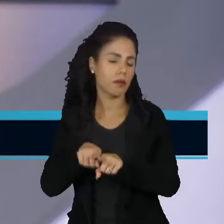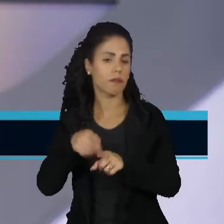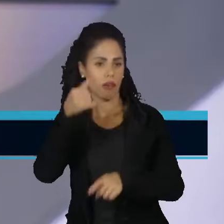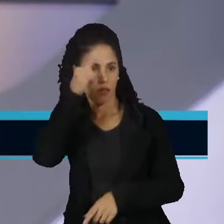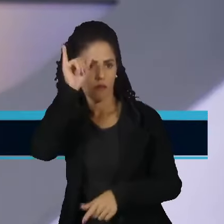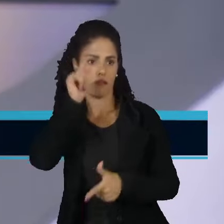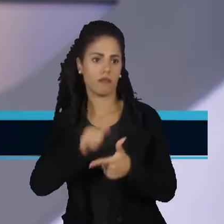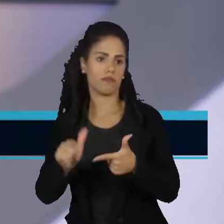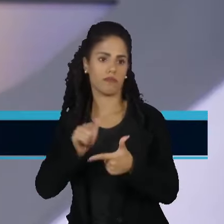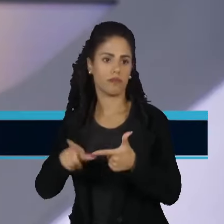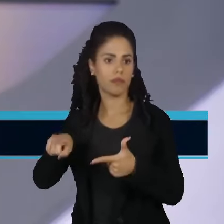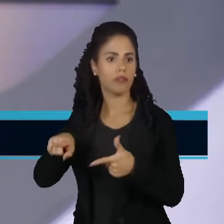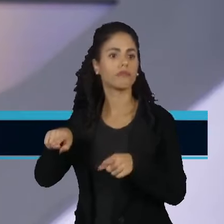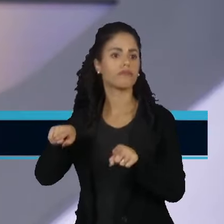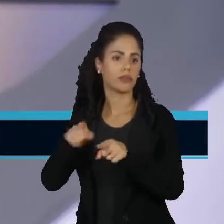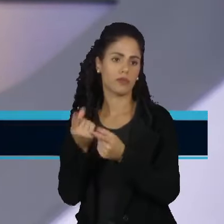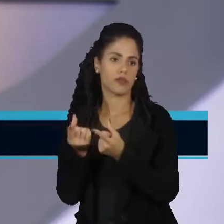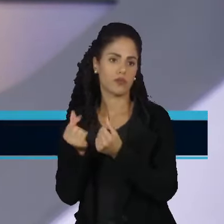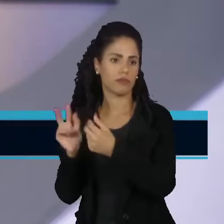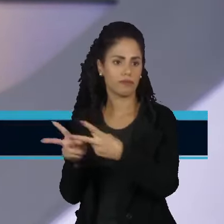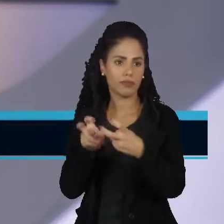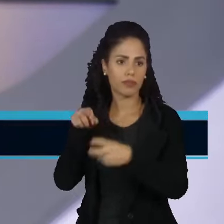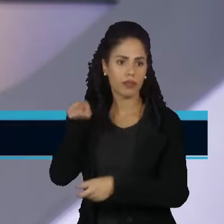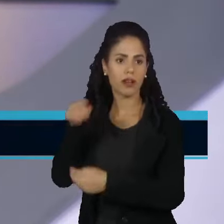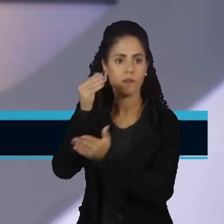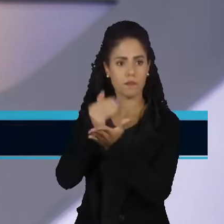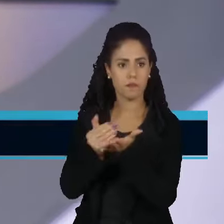o poder e o valor da empresa a partir desses debates.